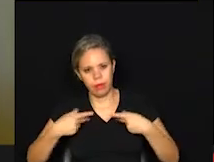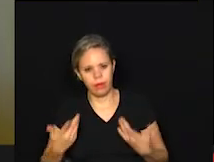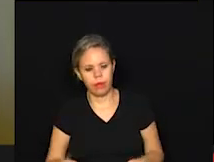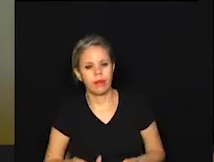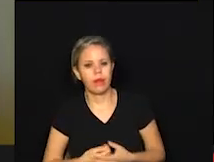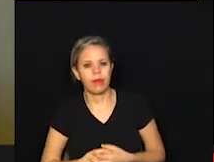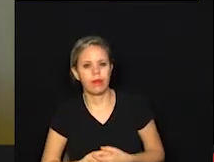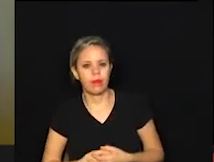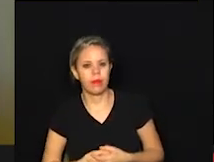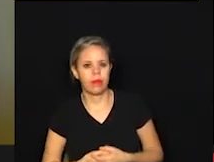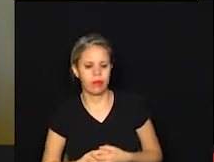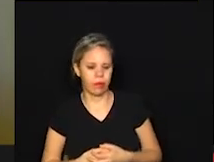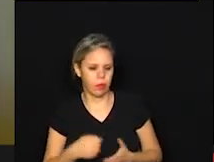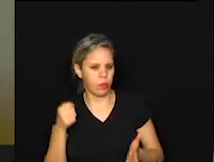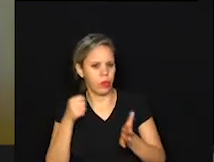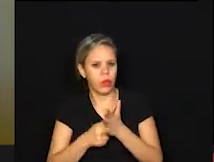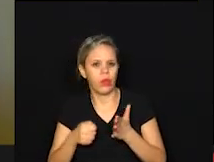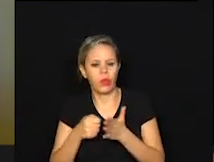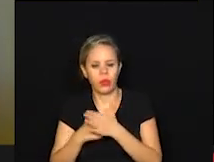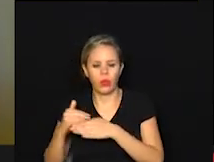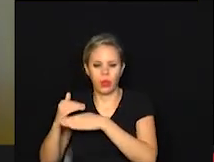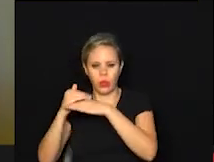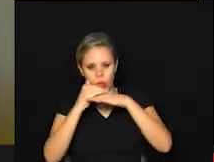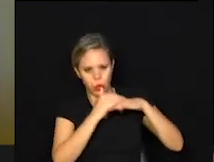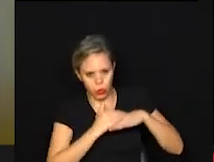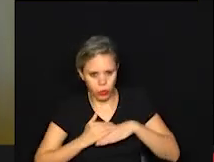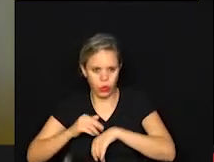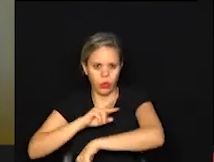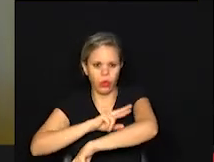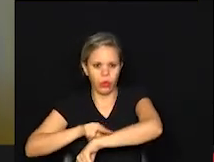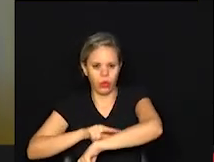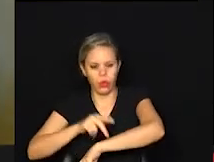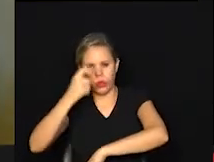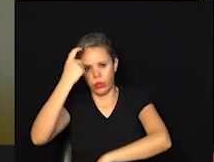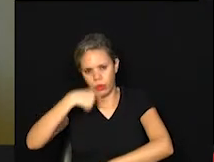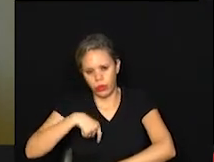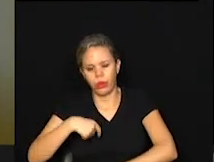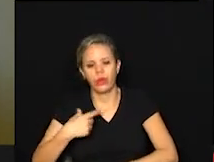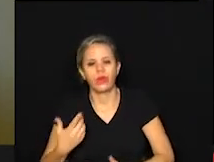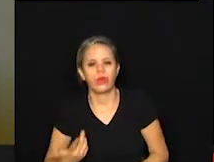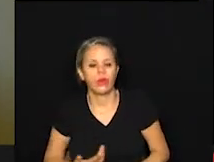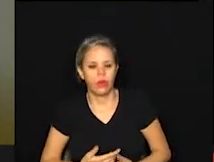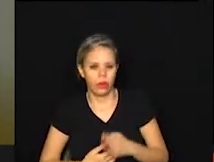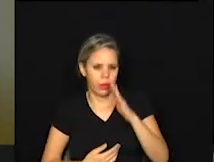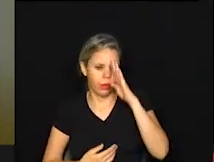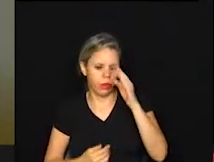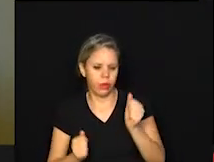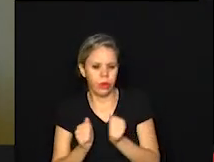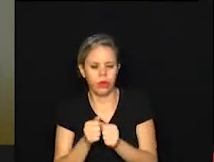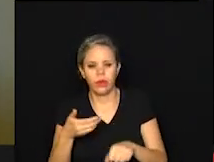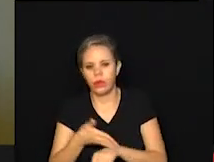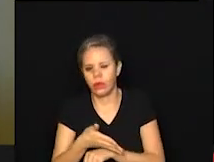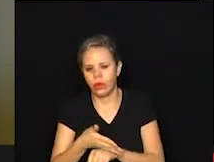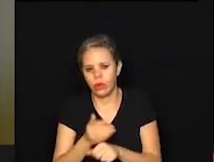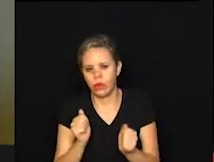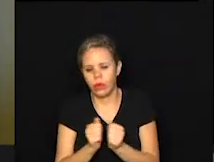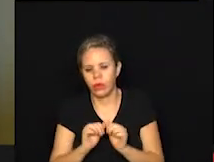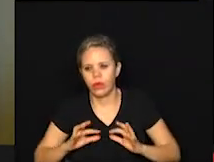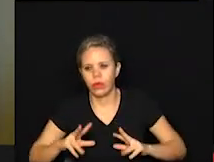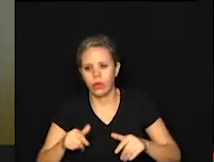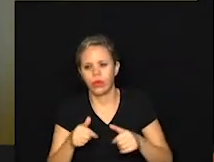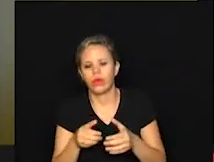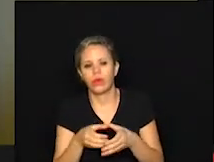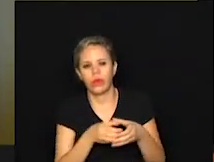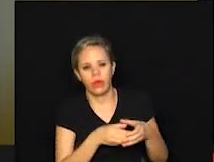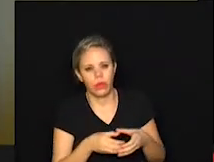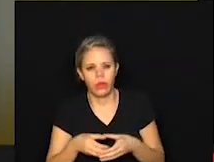humanos, essa luta pela igualdade racial. Eu fui uma das pessoas que participei junto com toda a